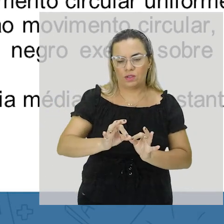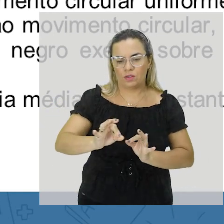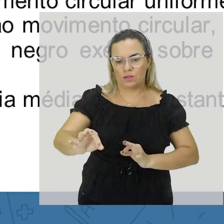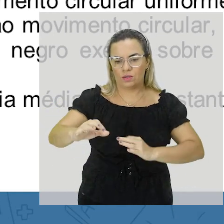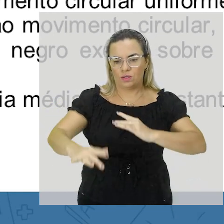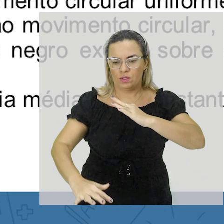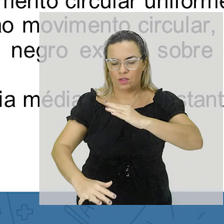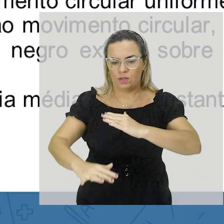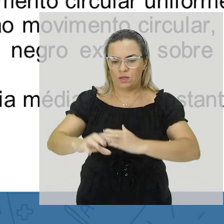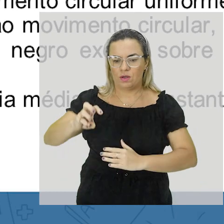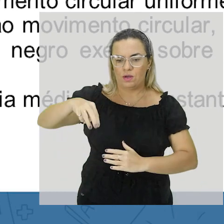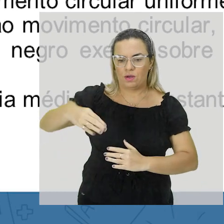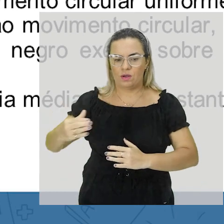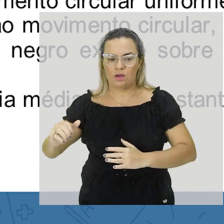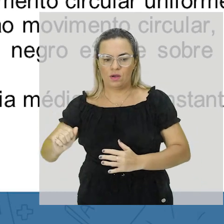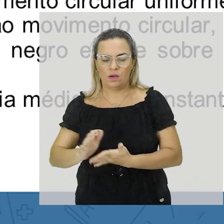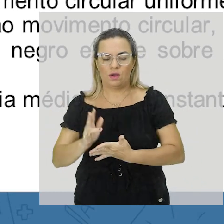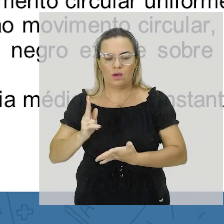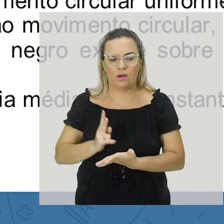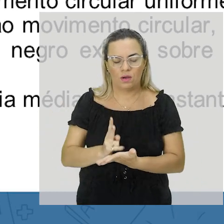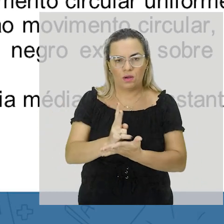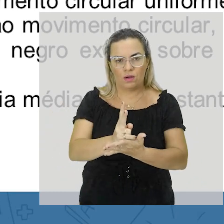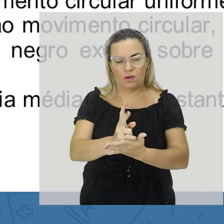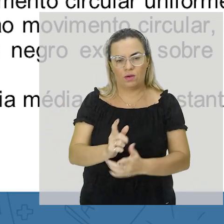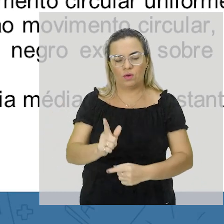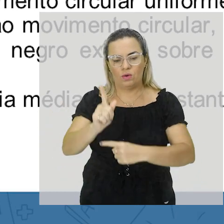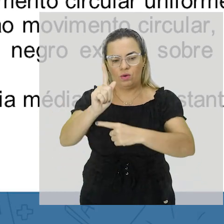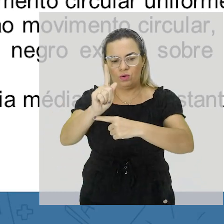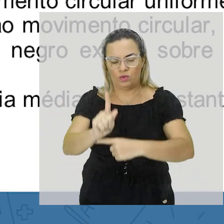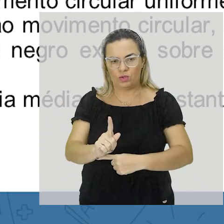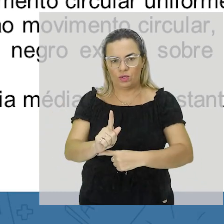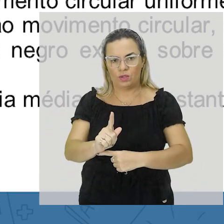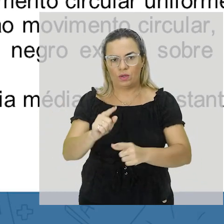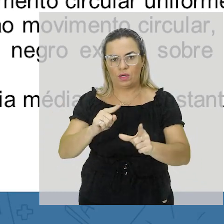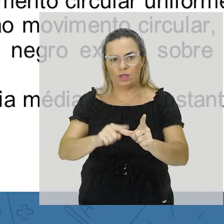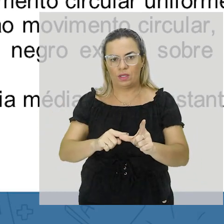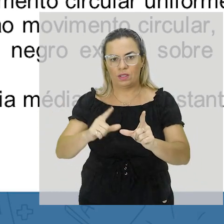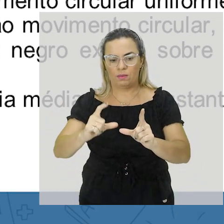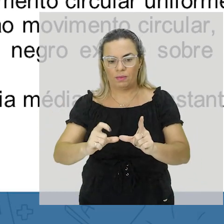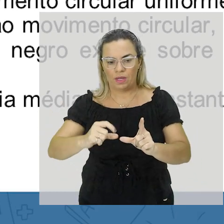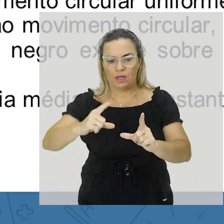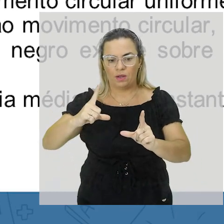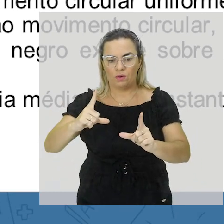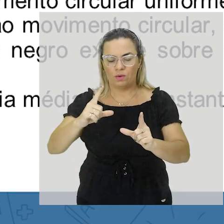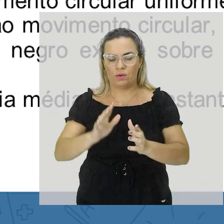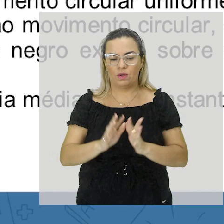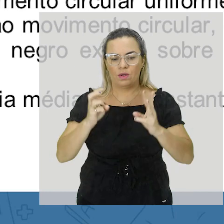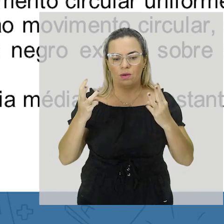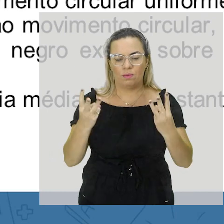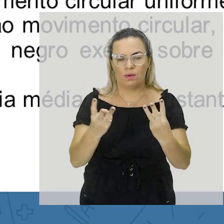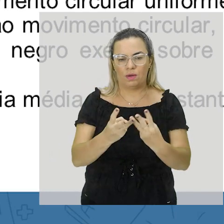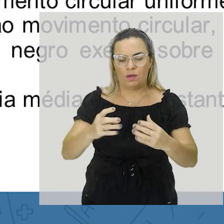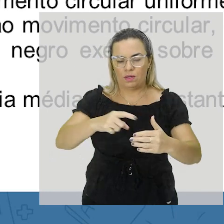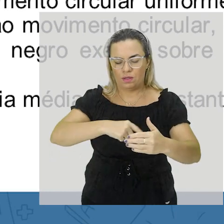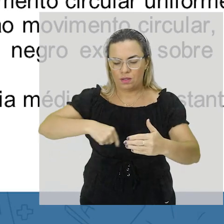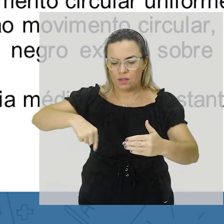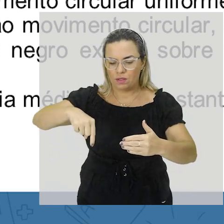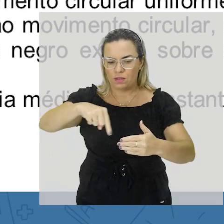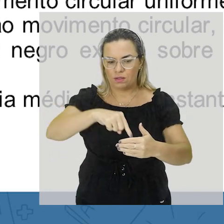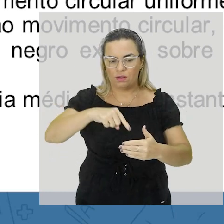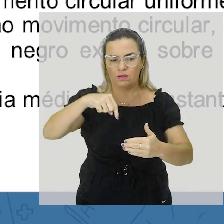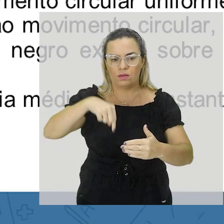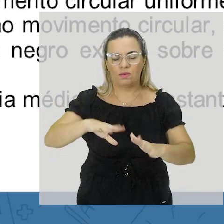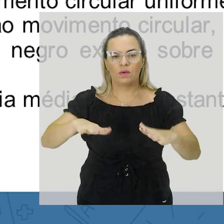e da constante gravitacional, o G, né, que é o G maiúsculo, o Gzão, a massa do buraco negro vai ser igual a quanto,